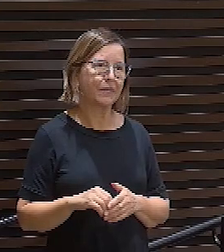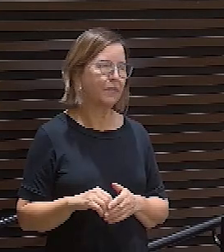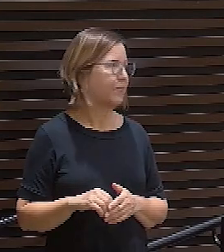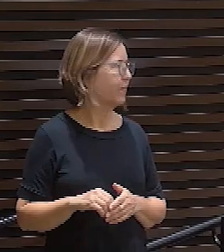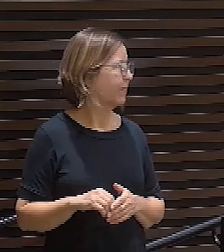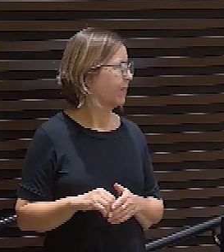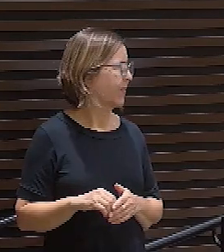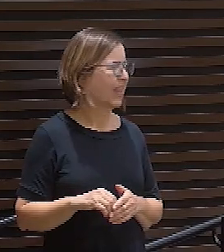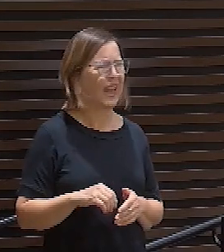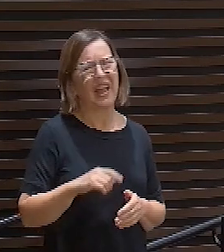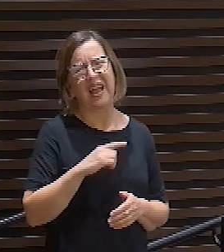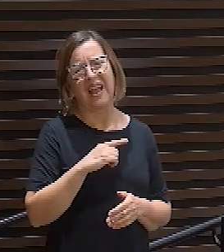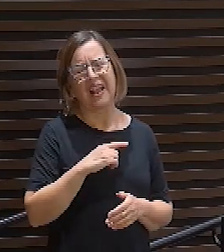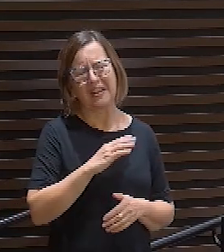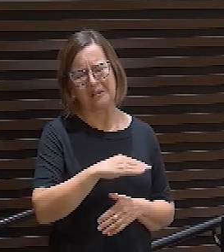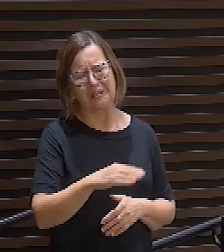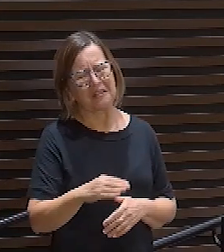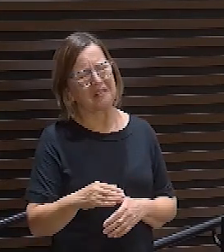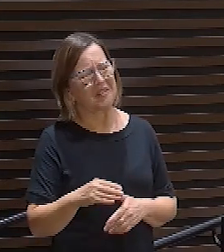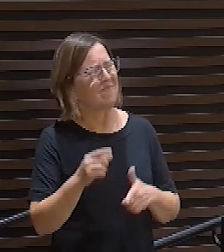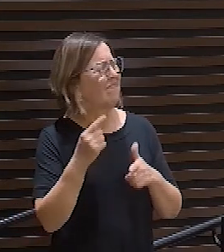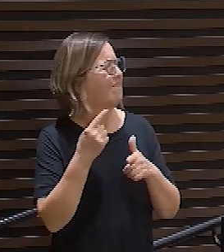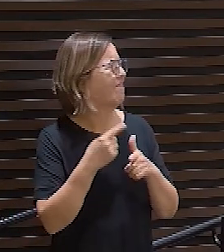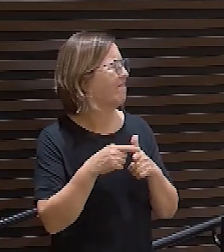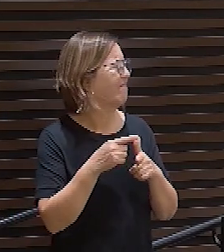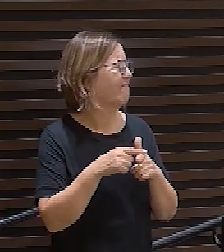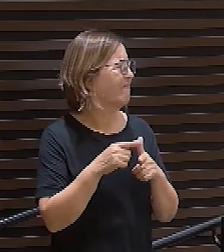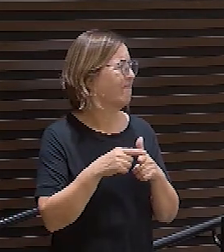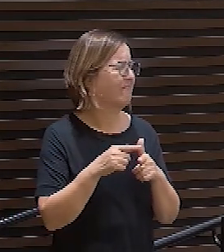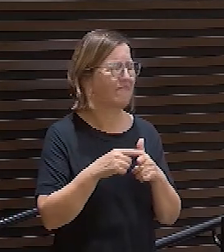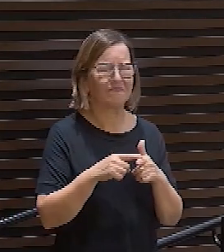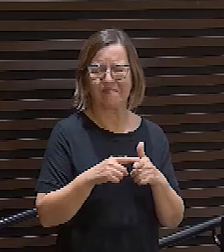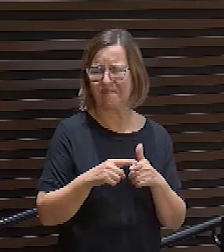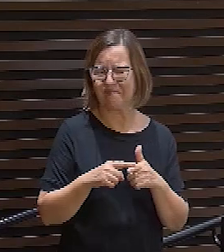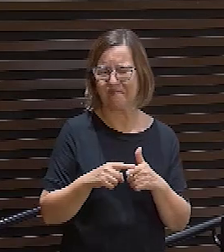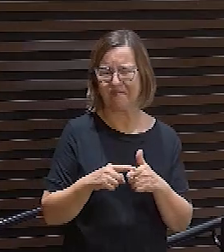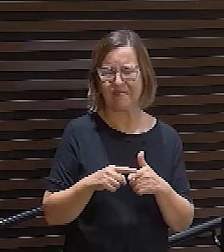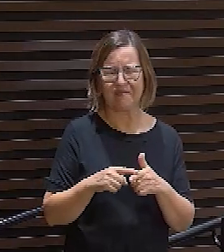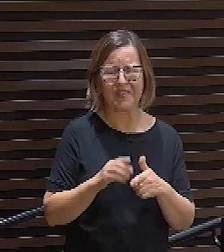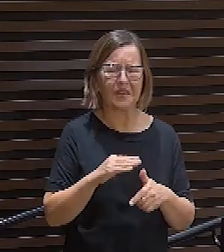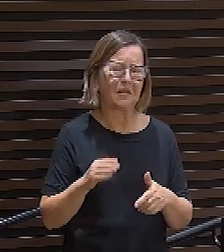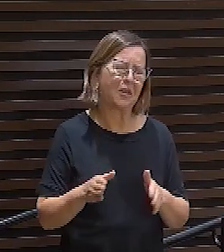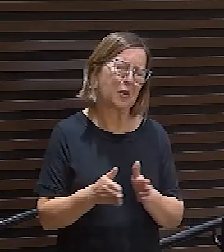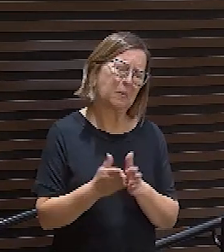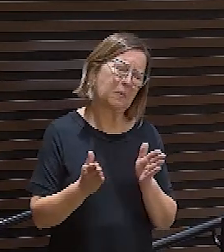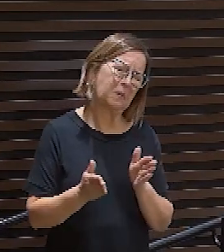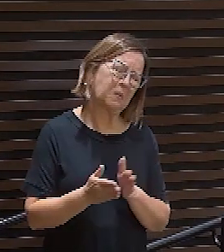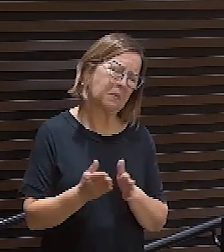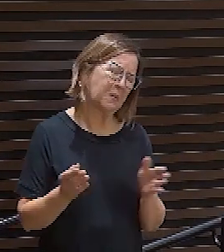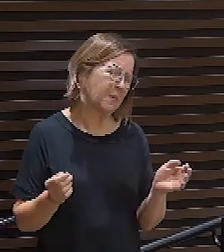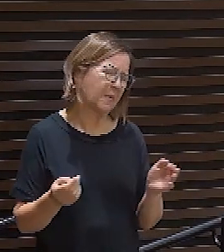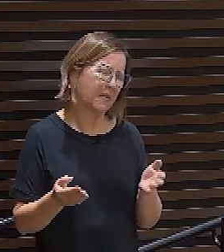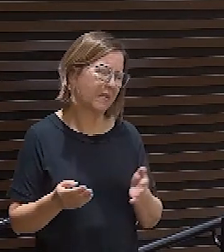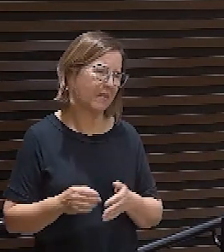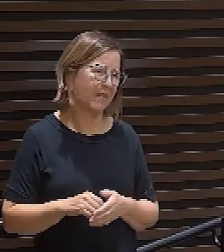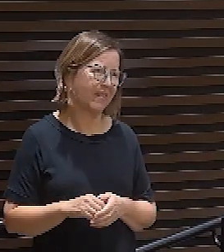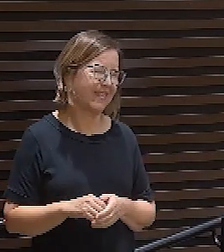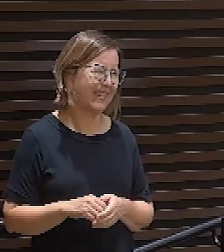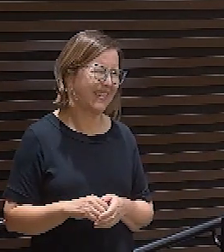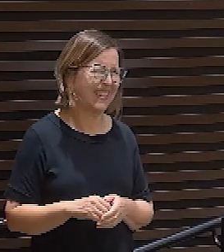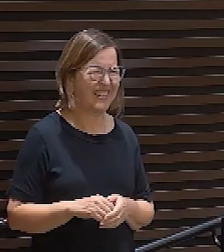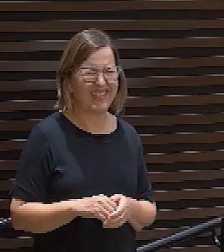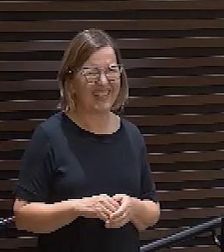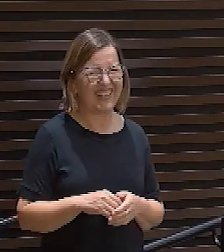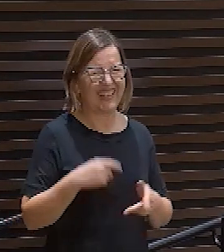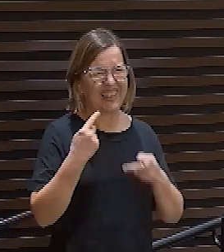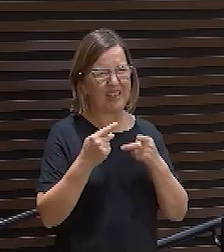uma infância tão complicada. Foi uma infância pobre. Perdeu o pai e a mãe muito cedo. Eu só estou dando exemplo, não perdi